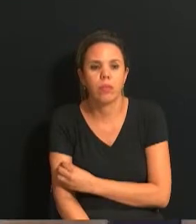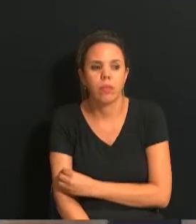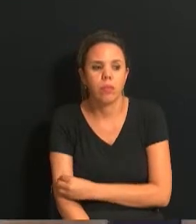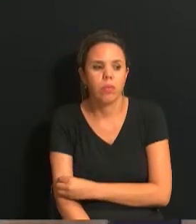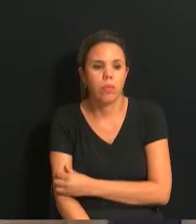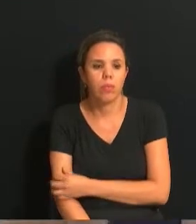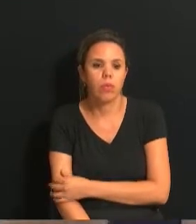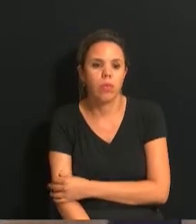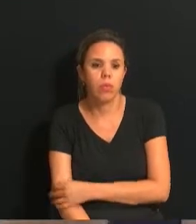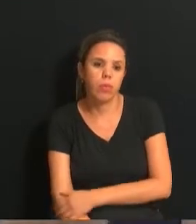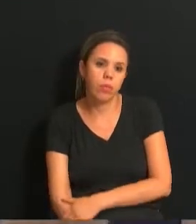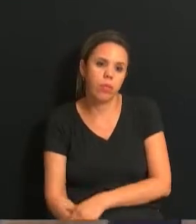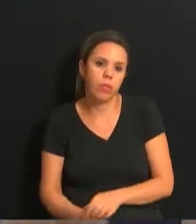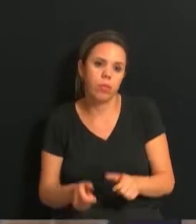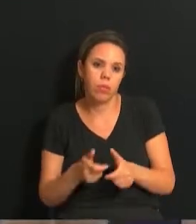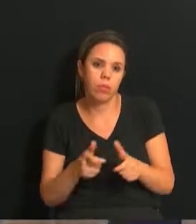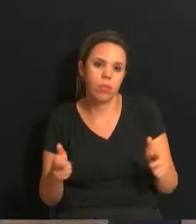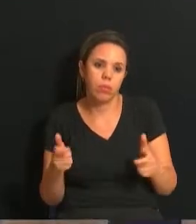discutir aqui.